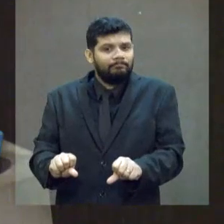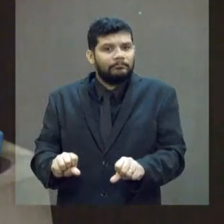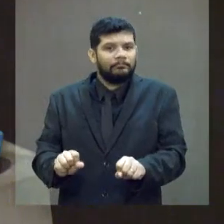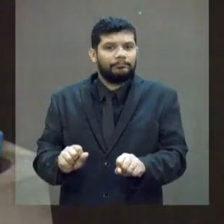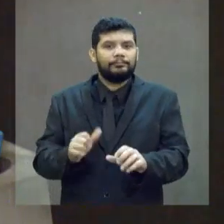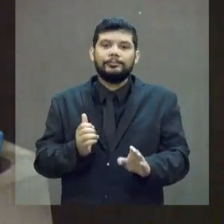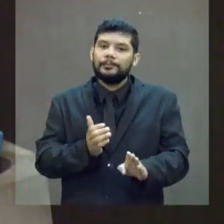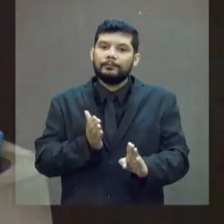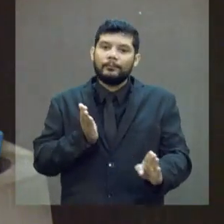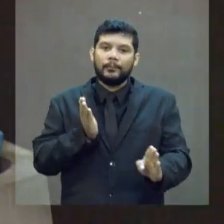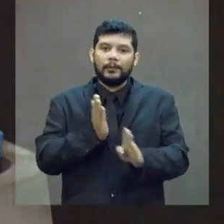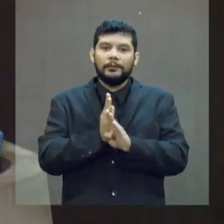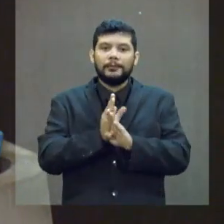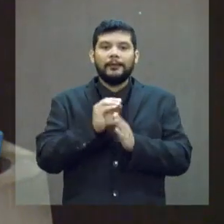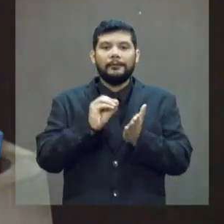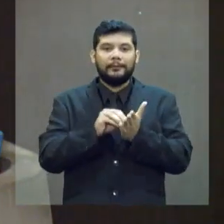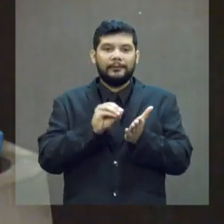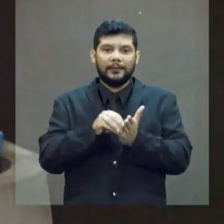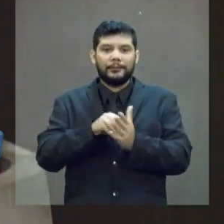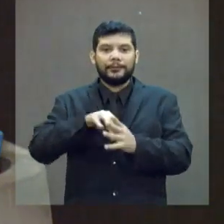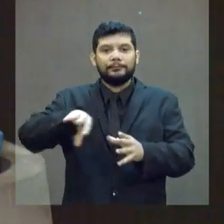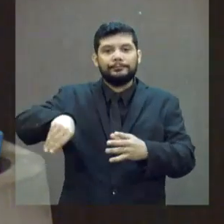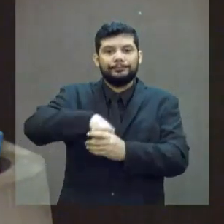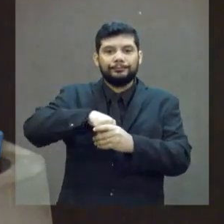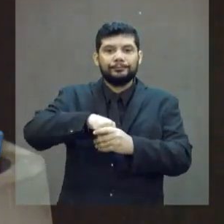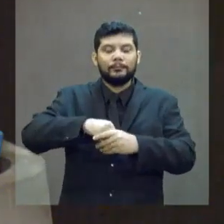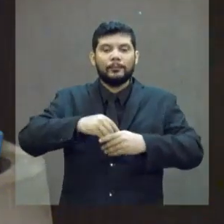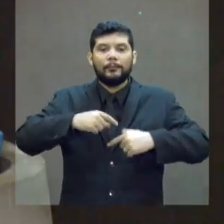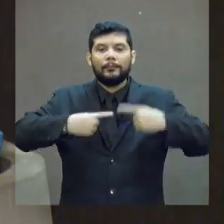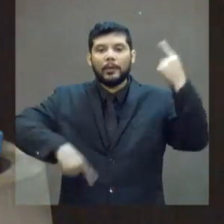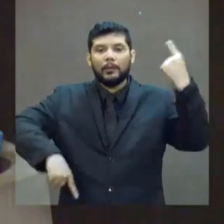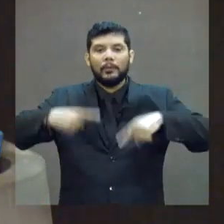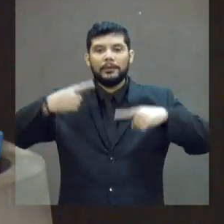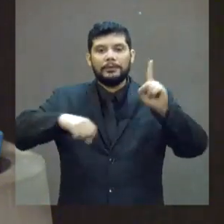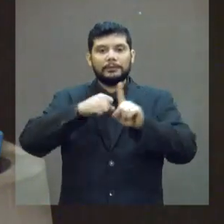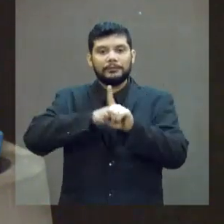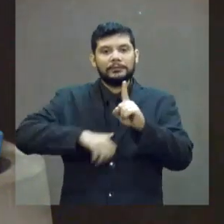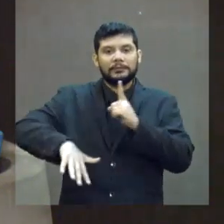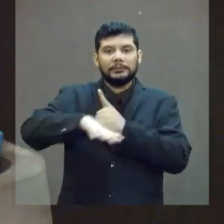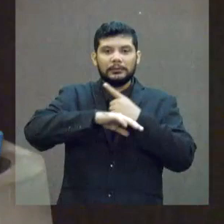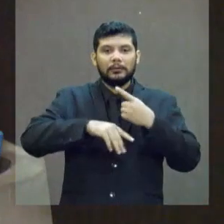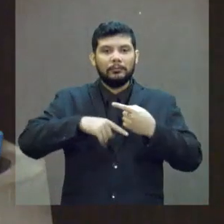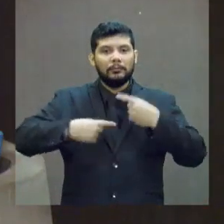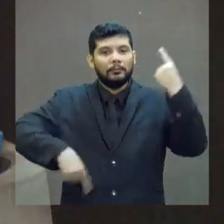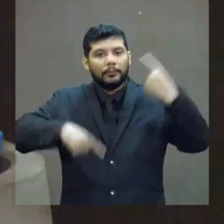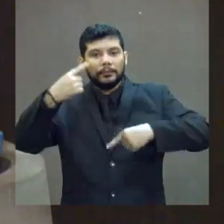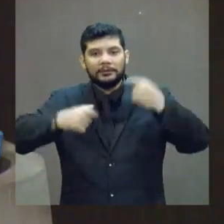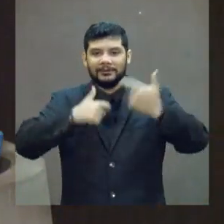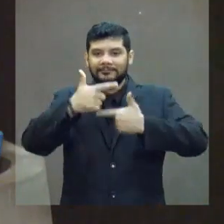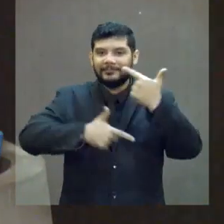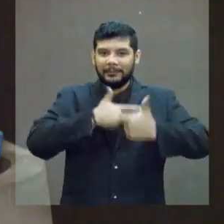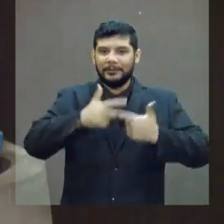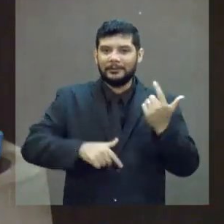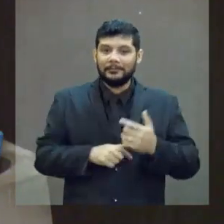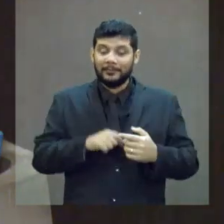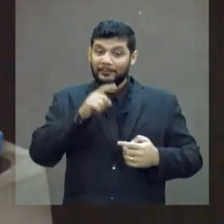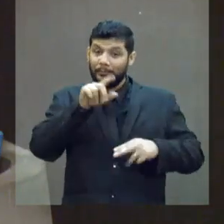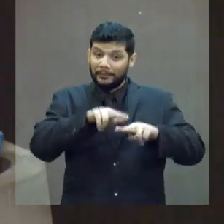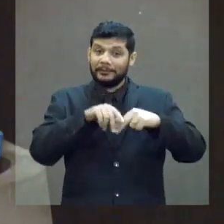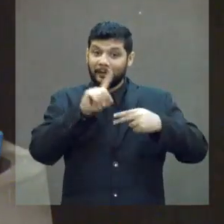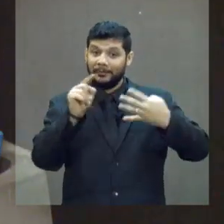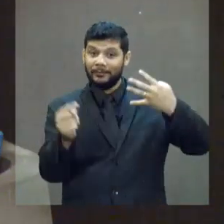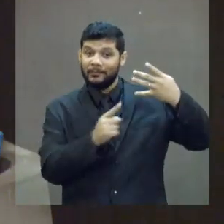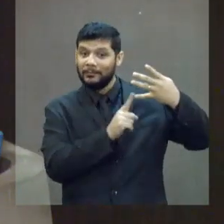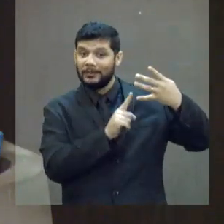da sua falta de inclusão em políticas sociais e políticas de trabalho. E aí entra a quarta demanda que foi exposta ontem,